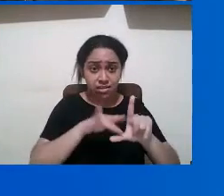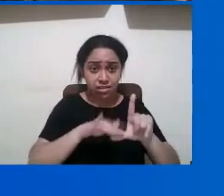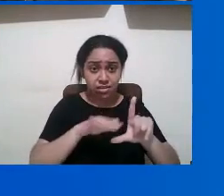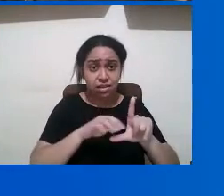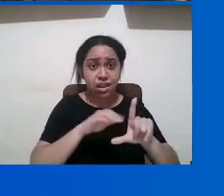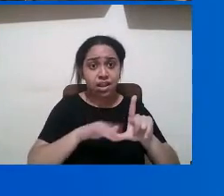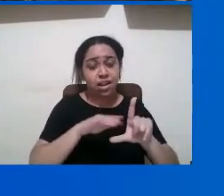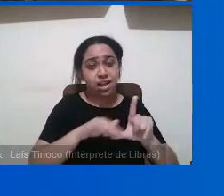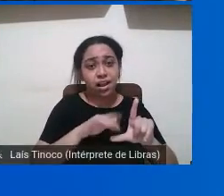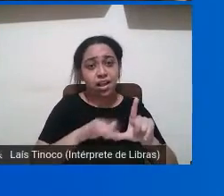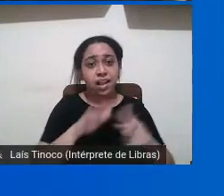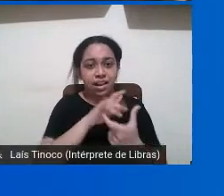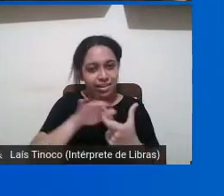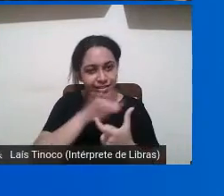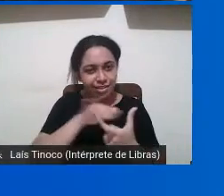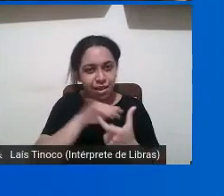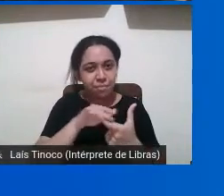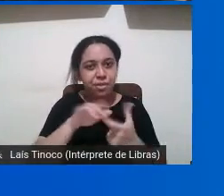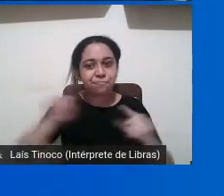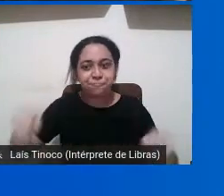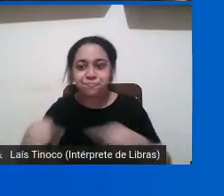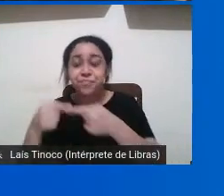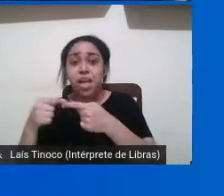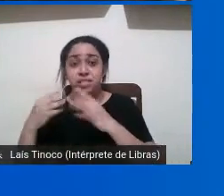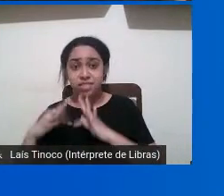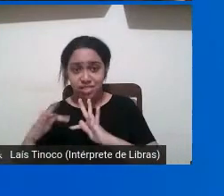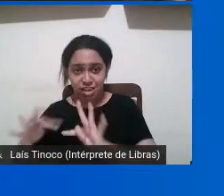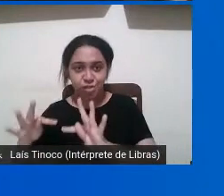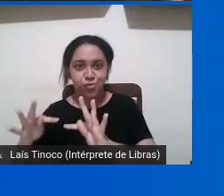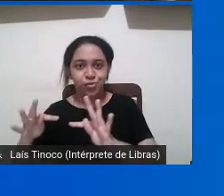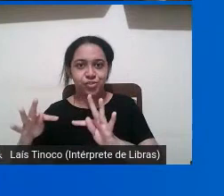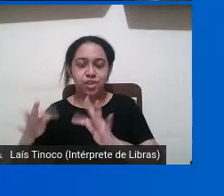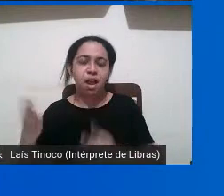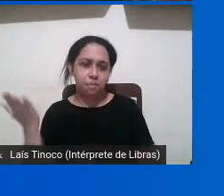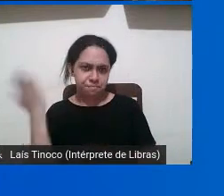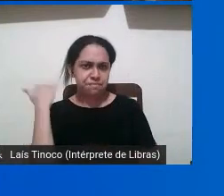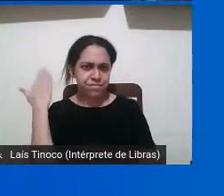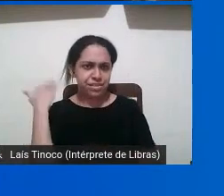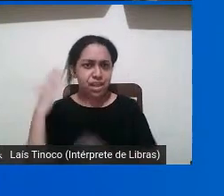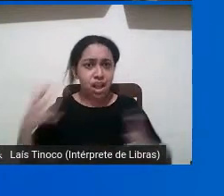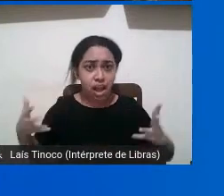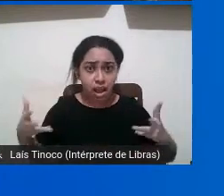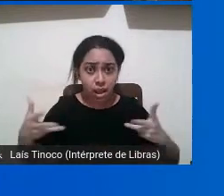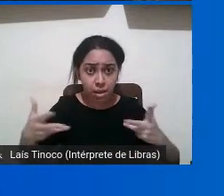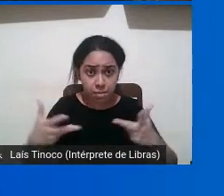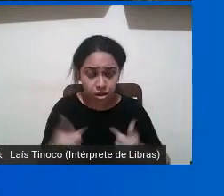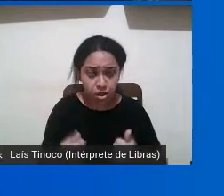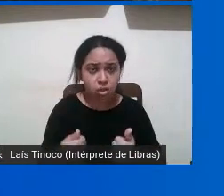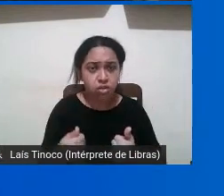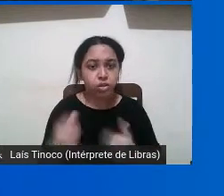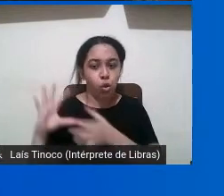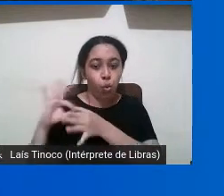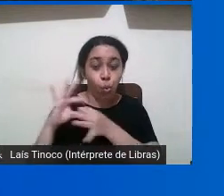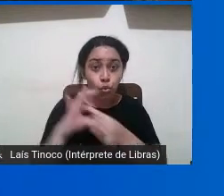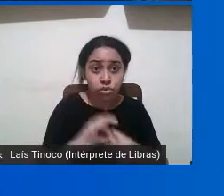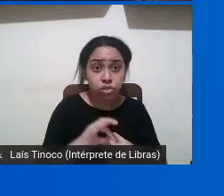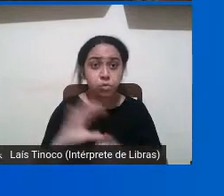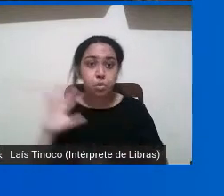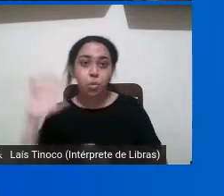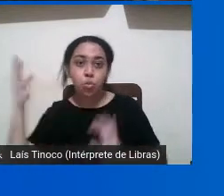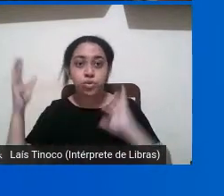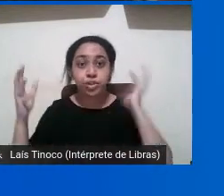tecnologias convergentes Então antes habilidades que eram desenvolvidas em contextos em situações